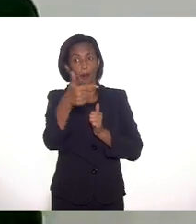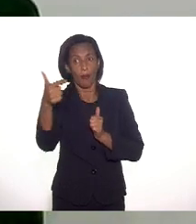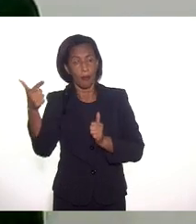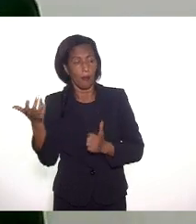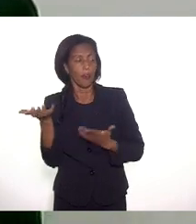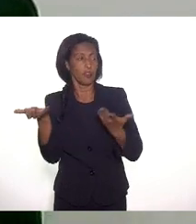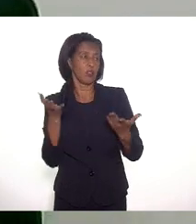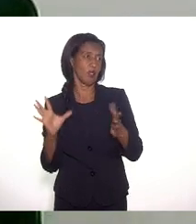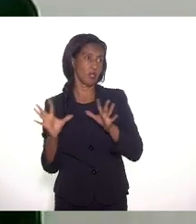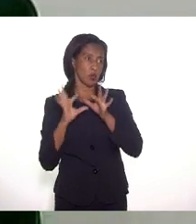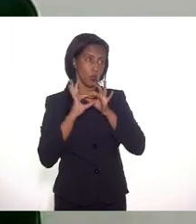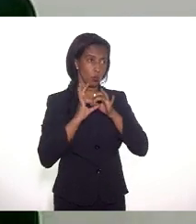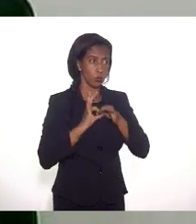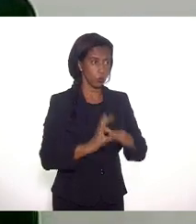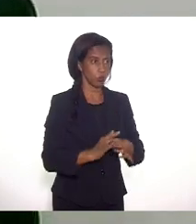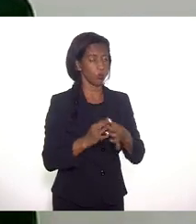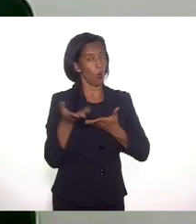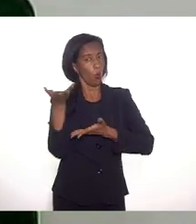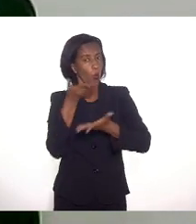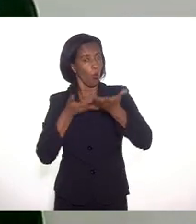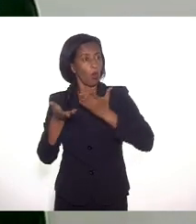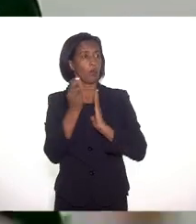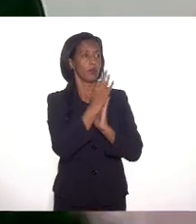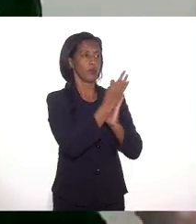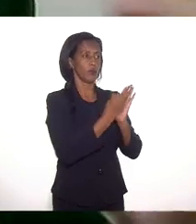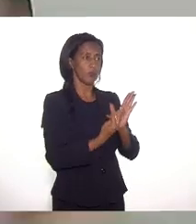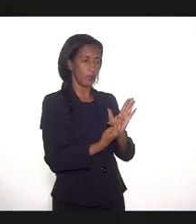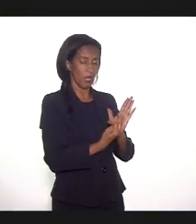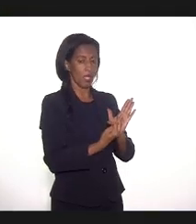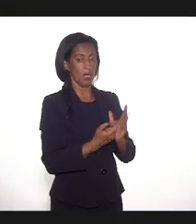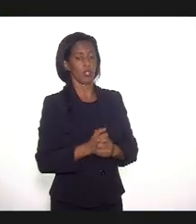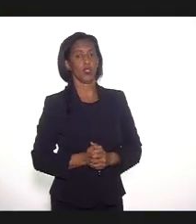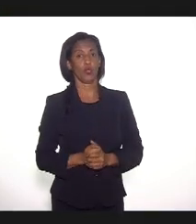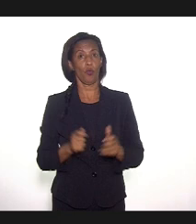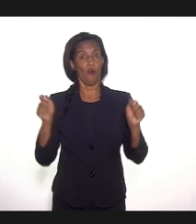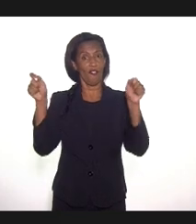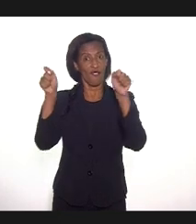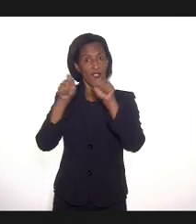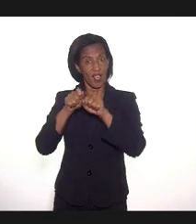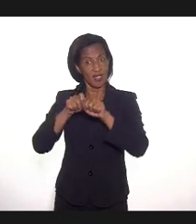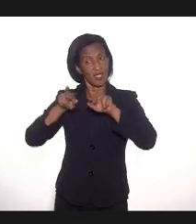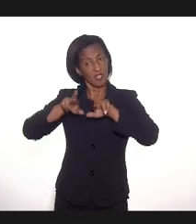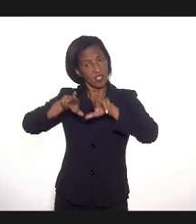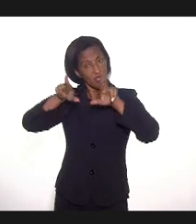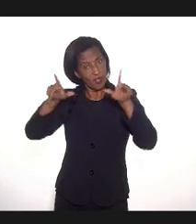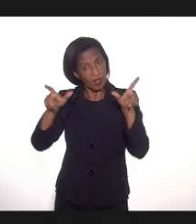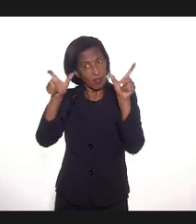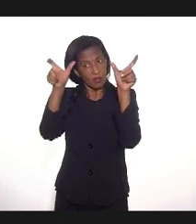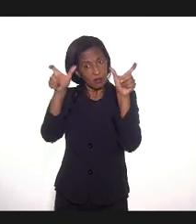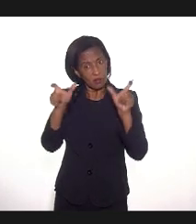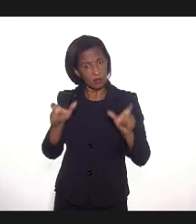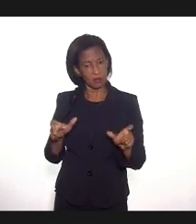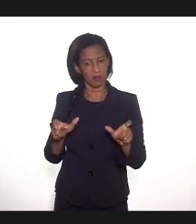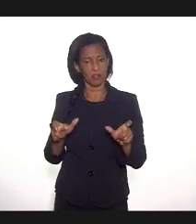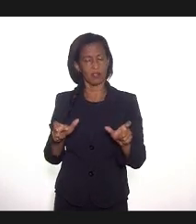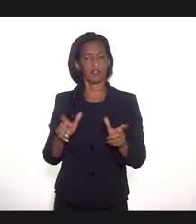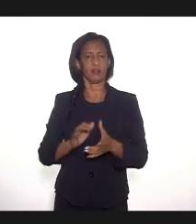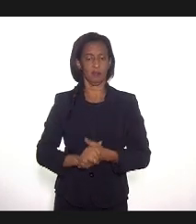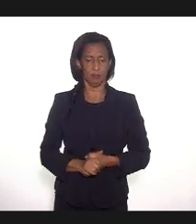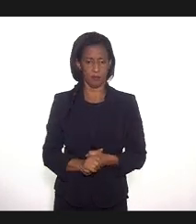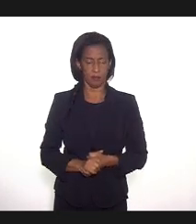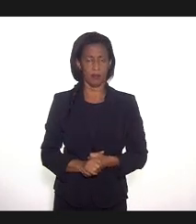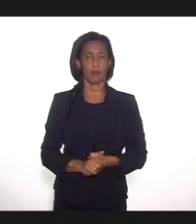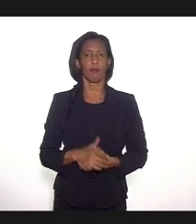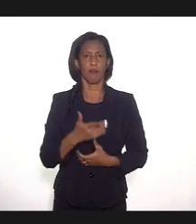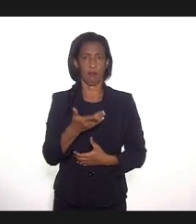propor a colaboração ao texto. Fazendo essa distinção que a deputada Célia falou agora